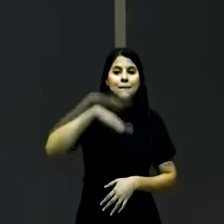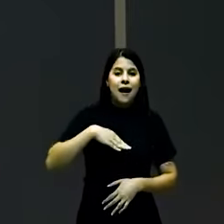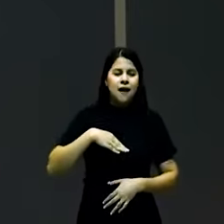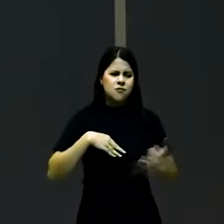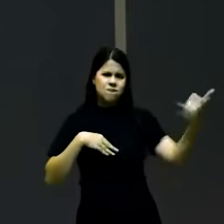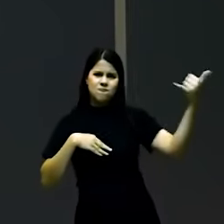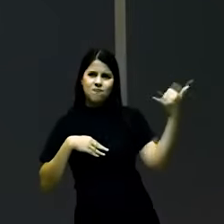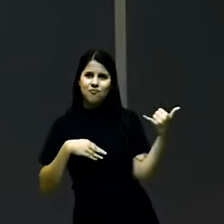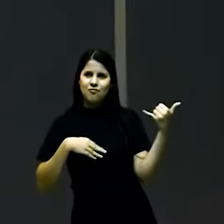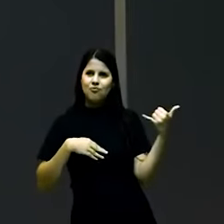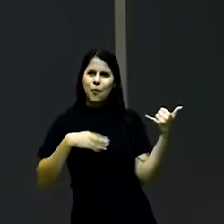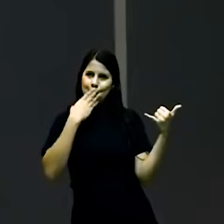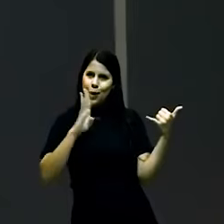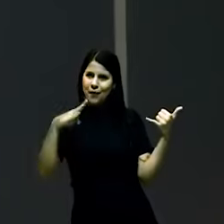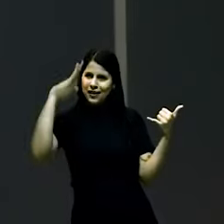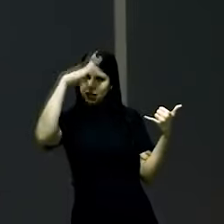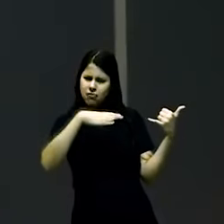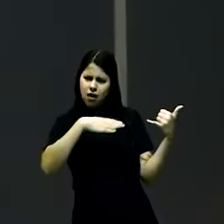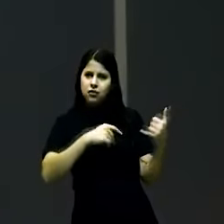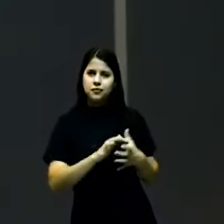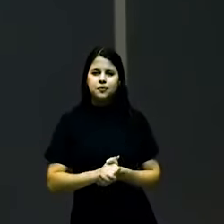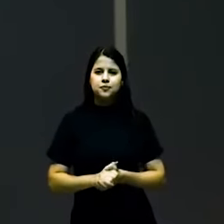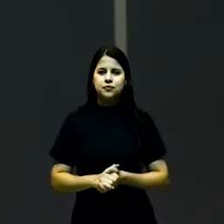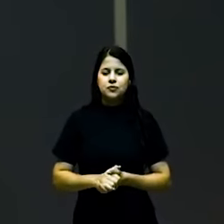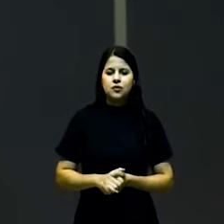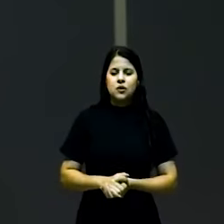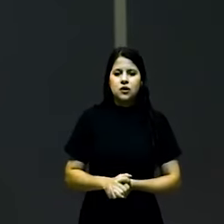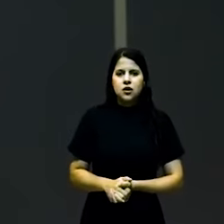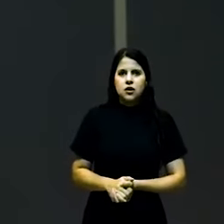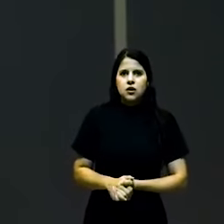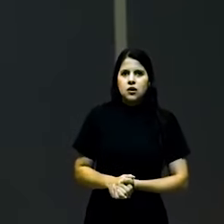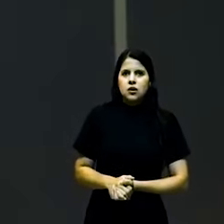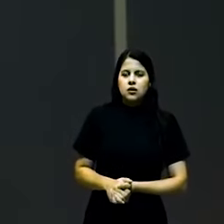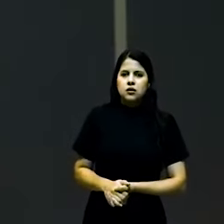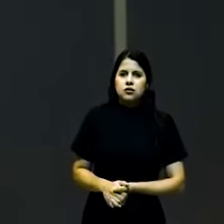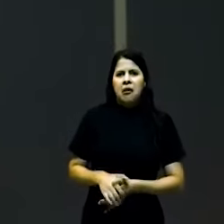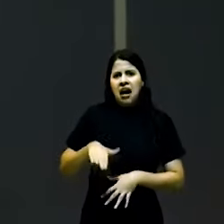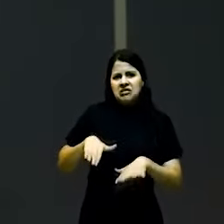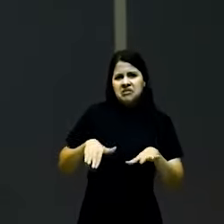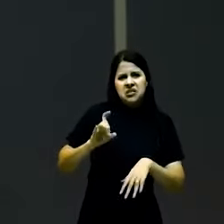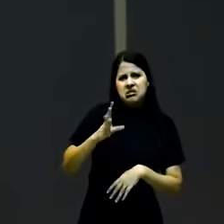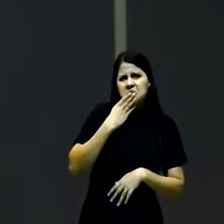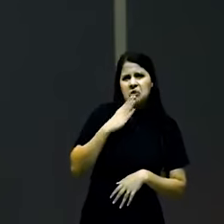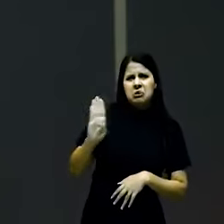que nos ameaça. Talvez essa ameaça, aquilo não ia acontecer.